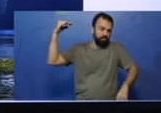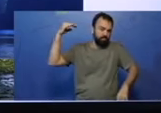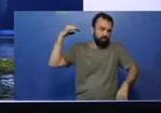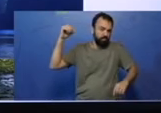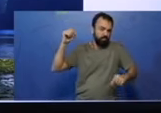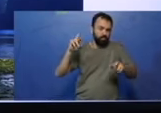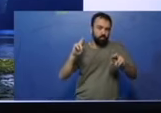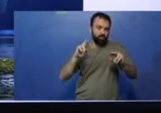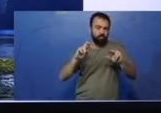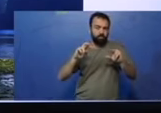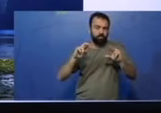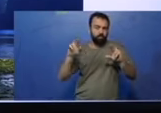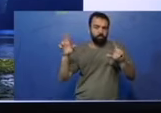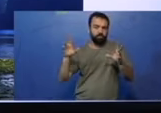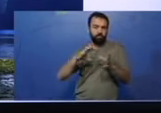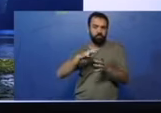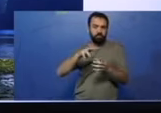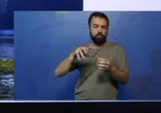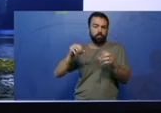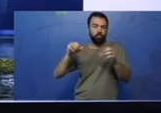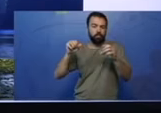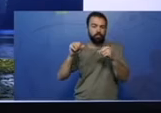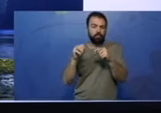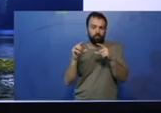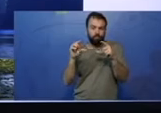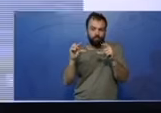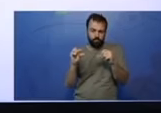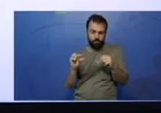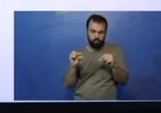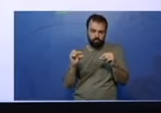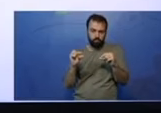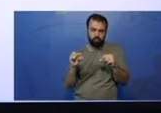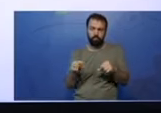a quantidade de ar sobre nós ela vai ser bem menor.